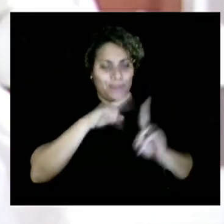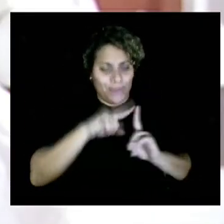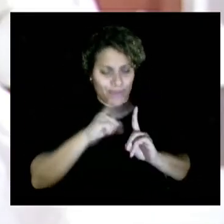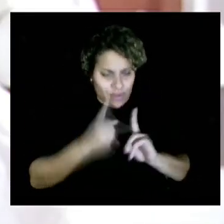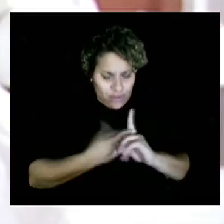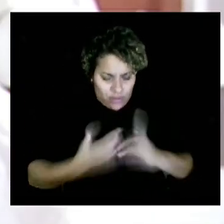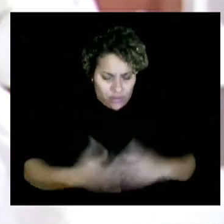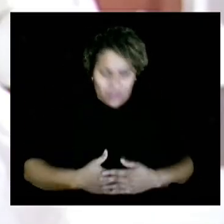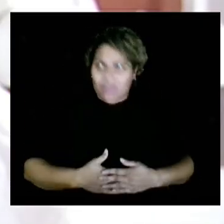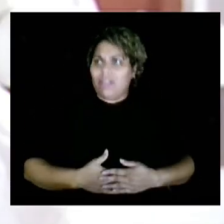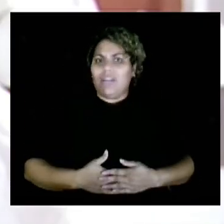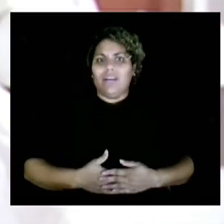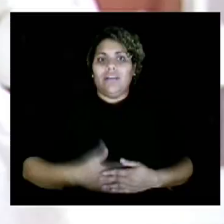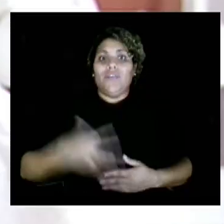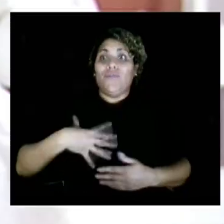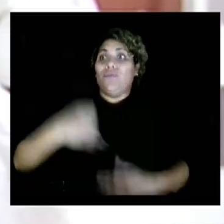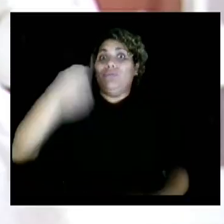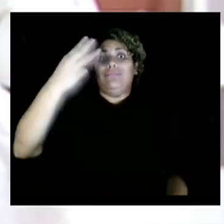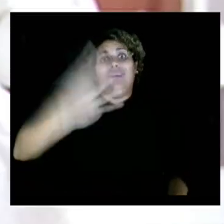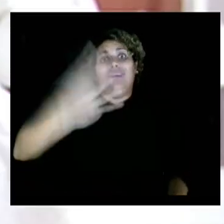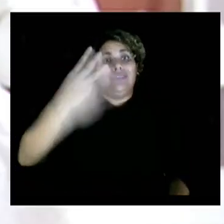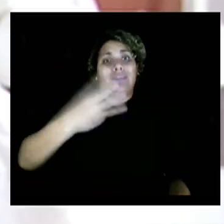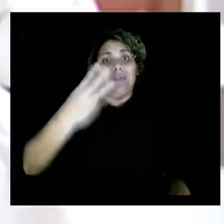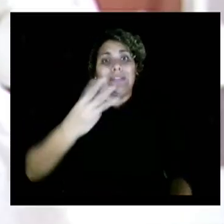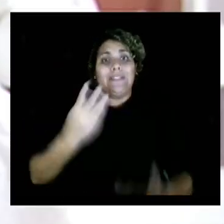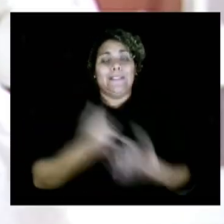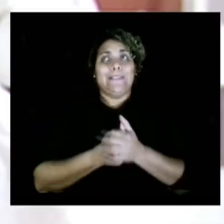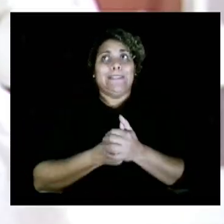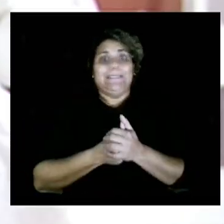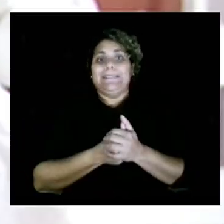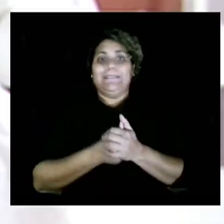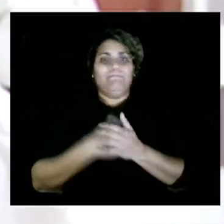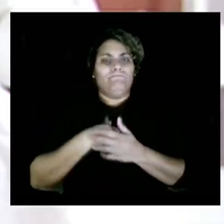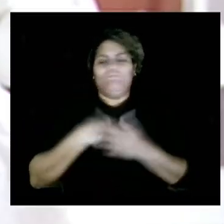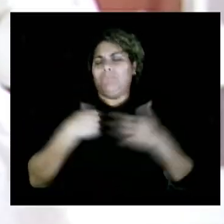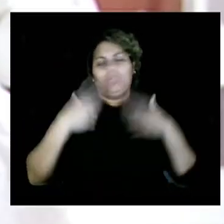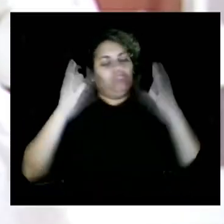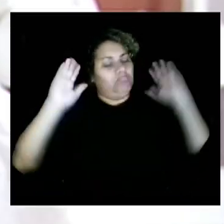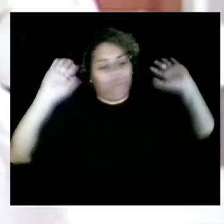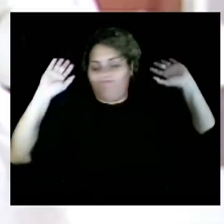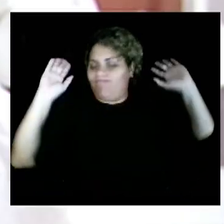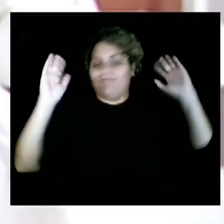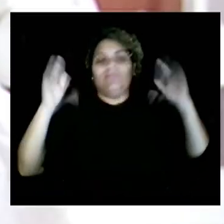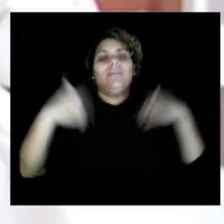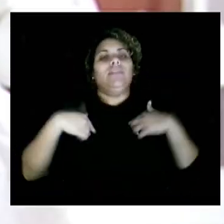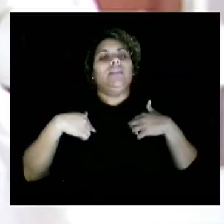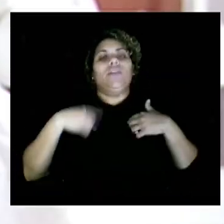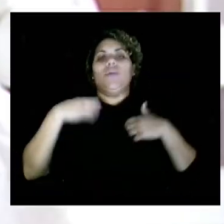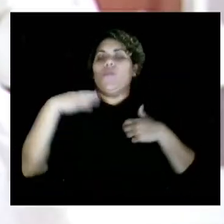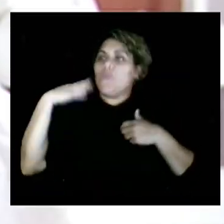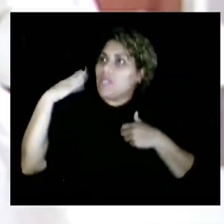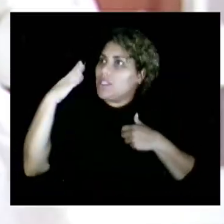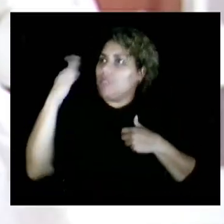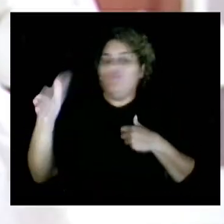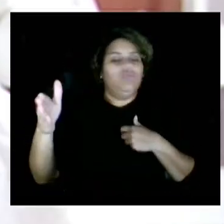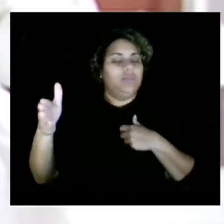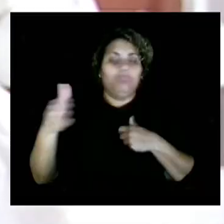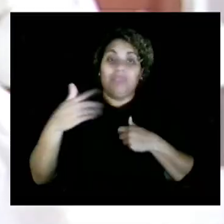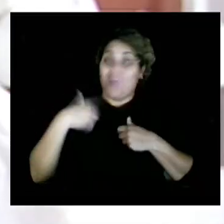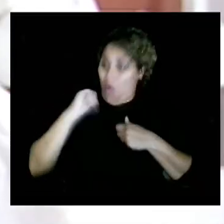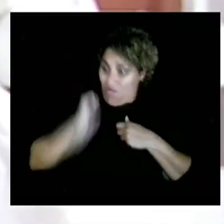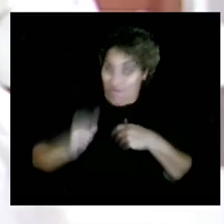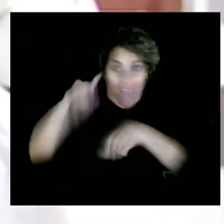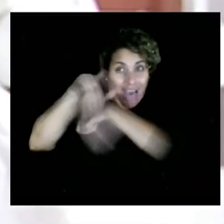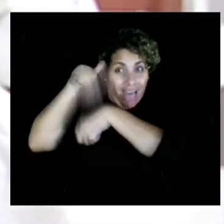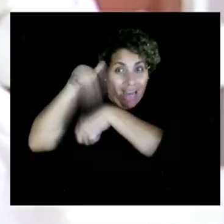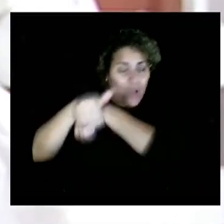terceiro filho e fui grávida e não podia faltar, porque eu era bolsista. Sim. Então eu fui todos os dias, eu